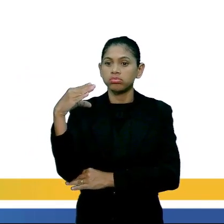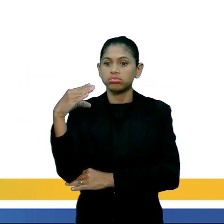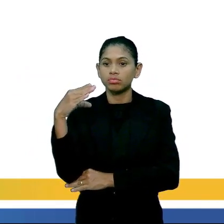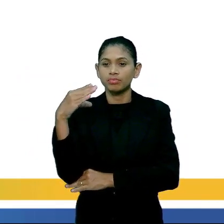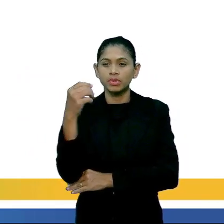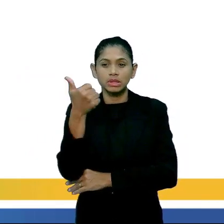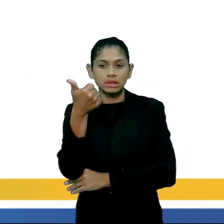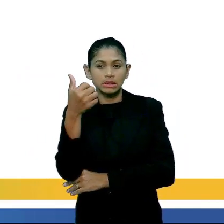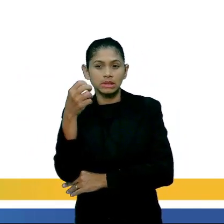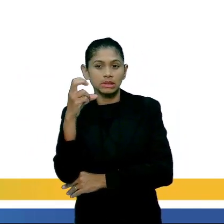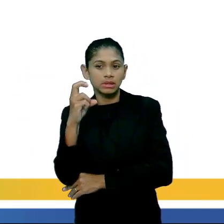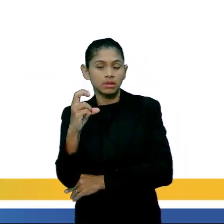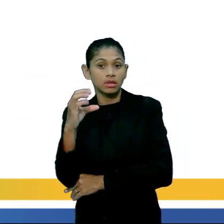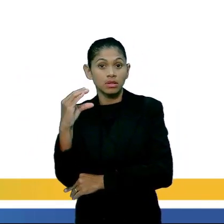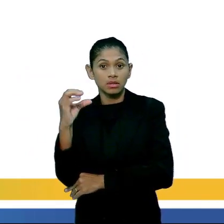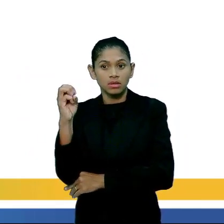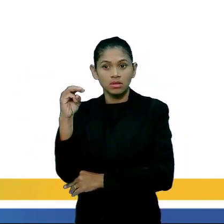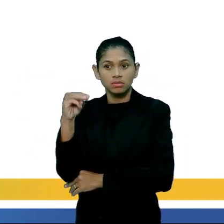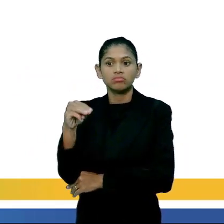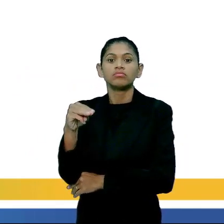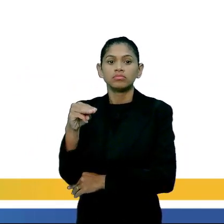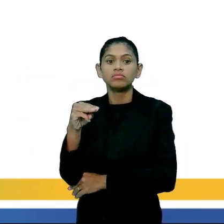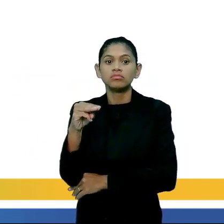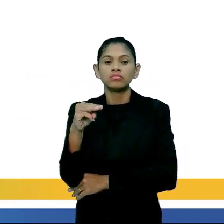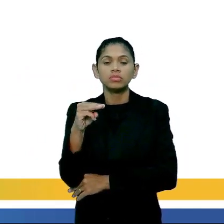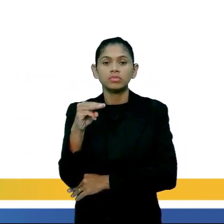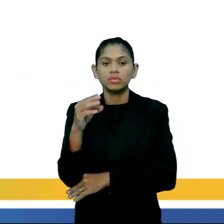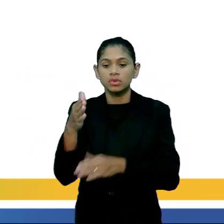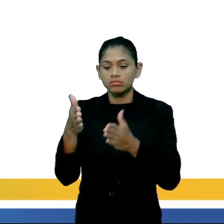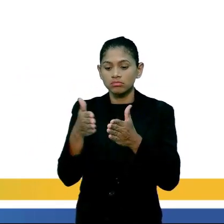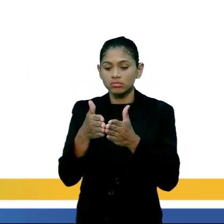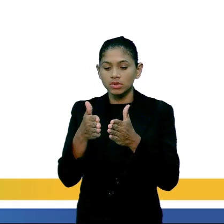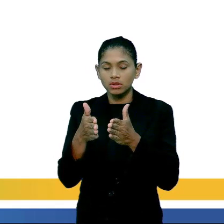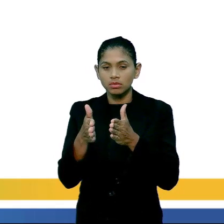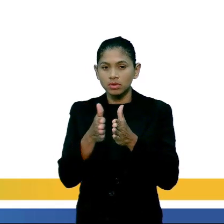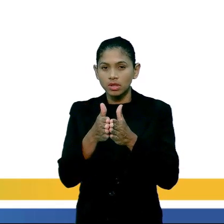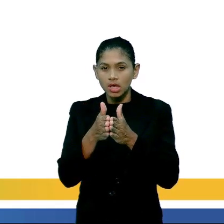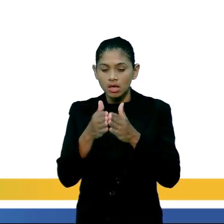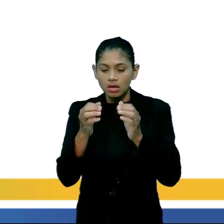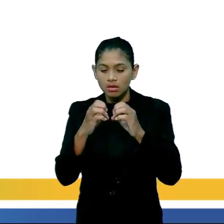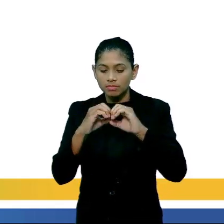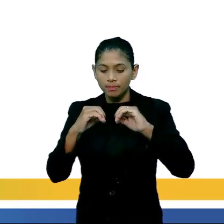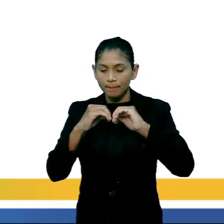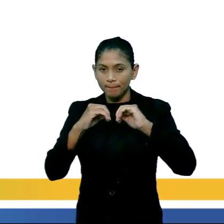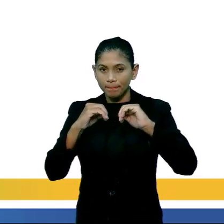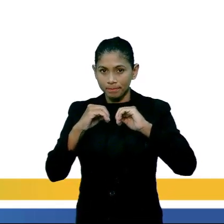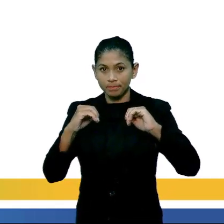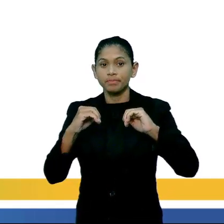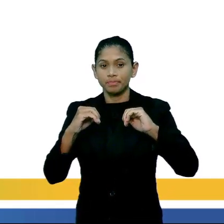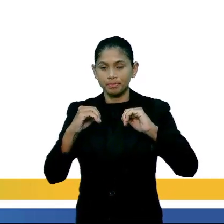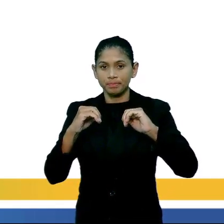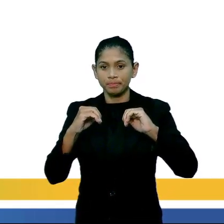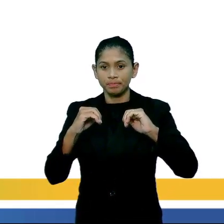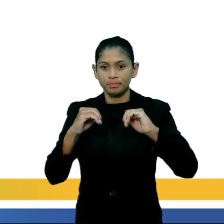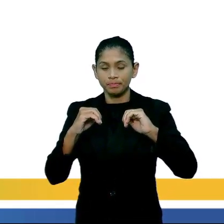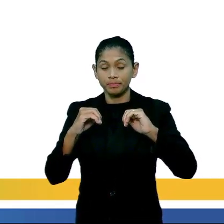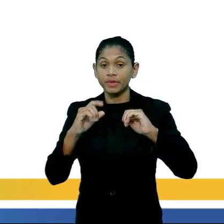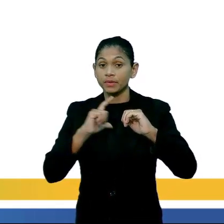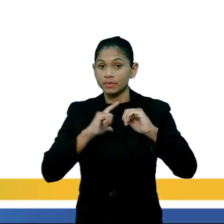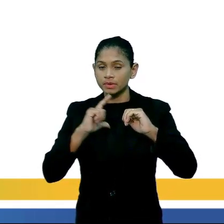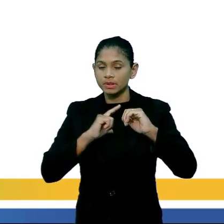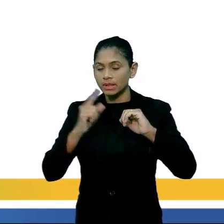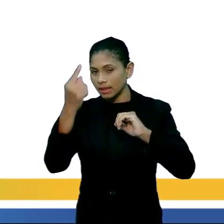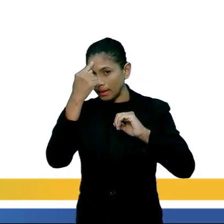outra. Assim, a situação pode ser representada pela imagem a seguir. Vamos lá. Nós temos